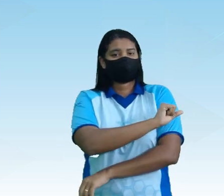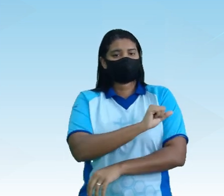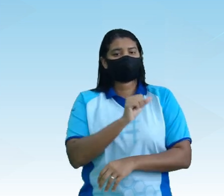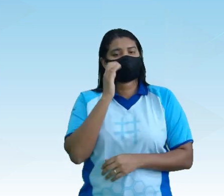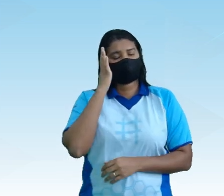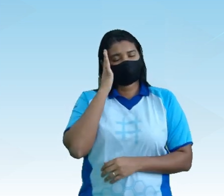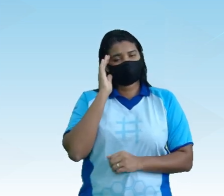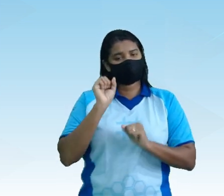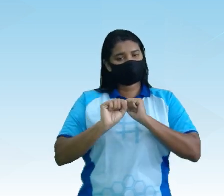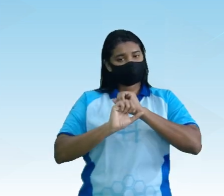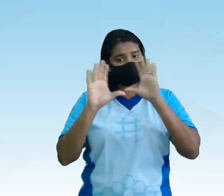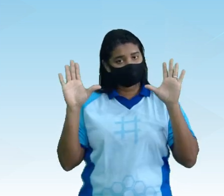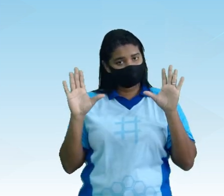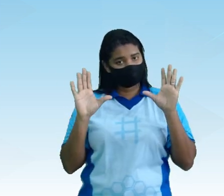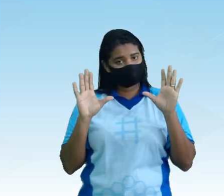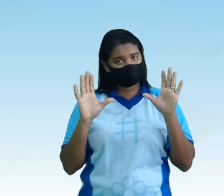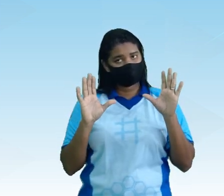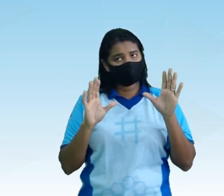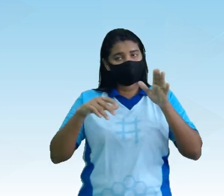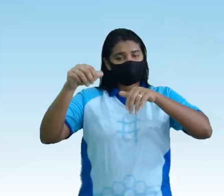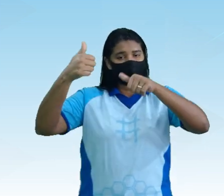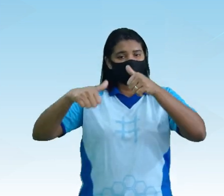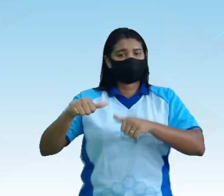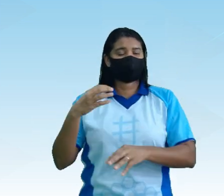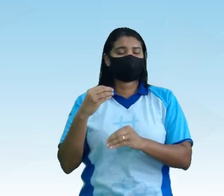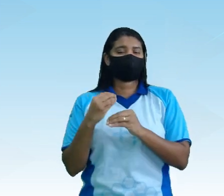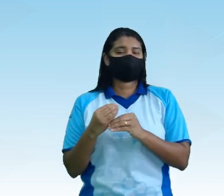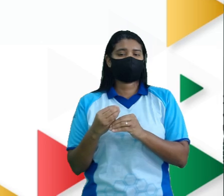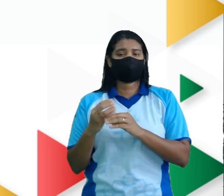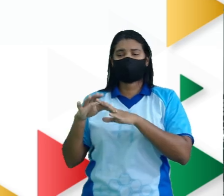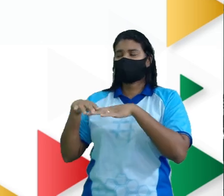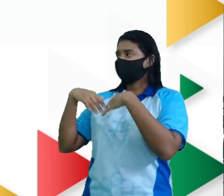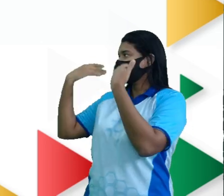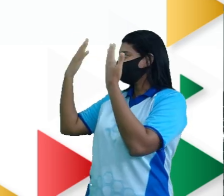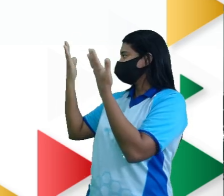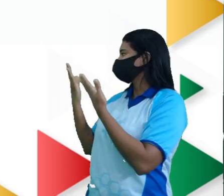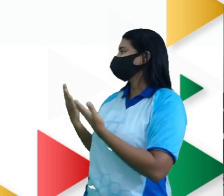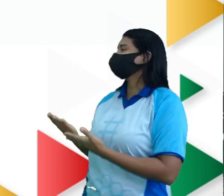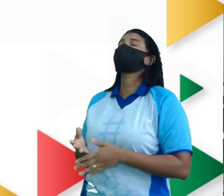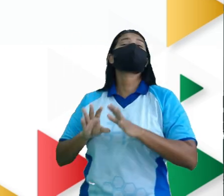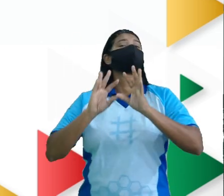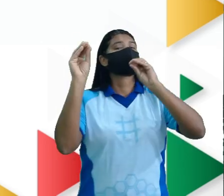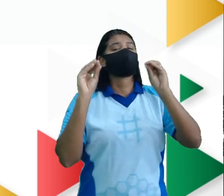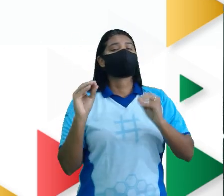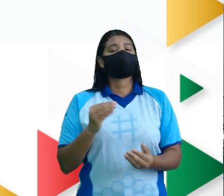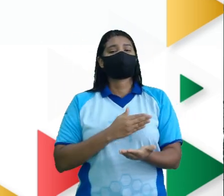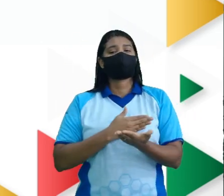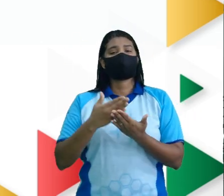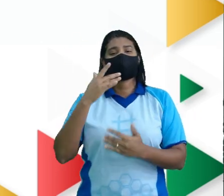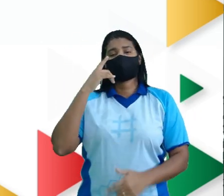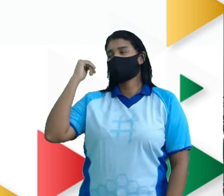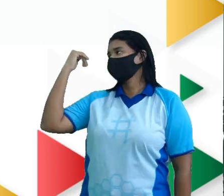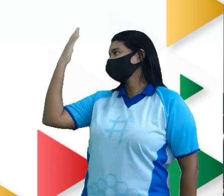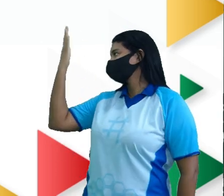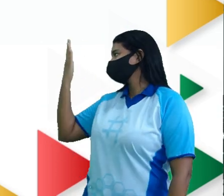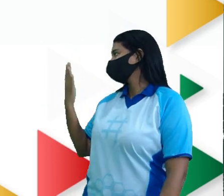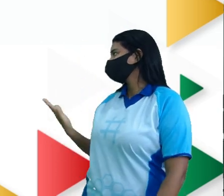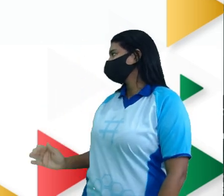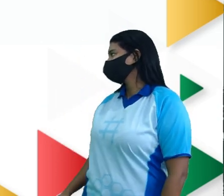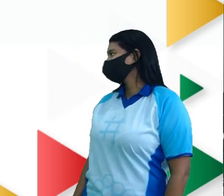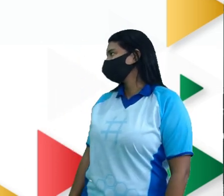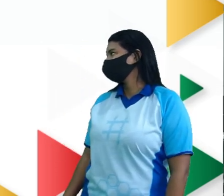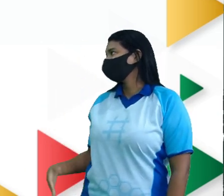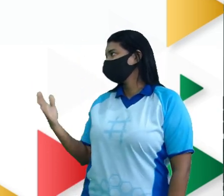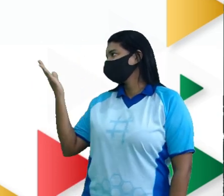Deu para entender? Tá claro? Observou que cada símbolo tem sua especificidade. Olha o início. Olha o símbolo do